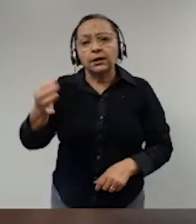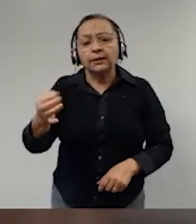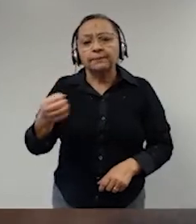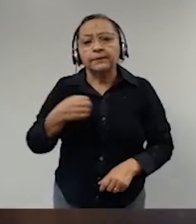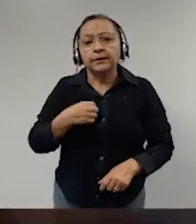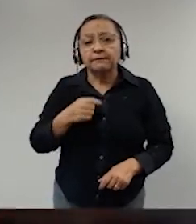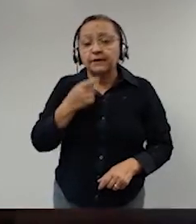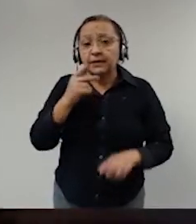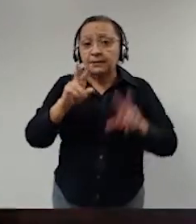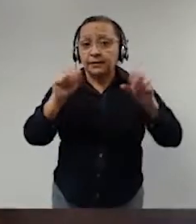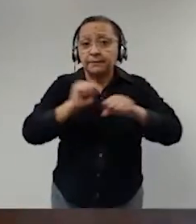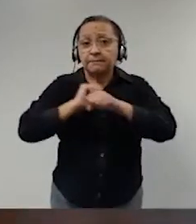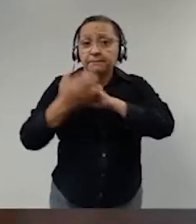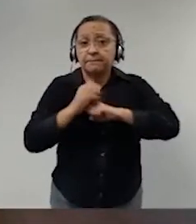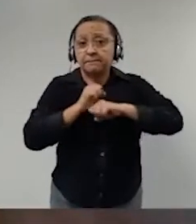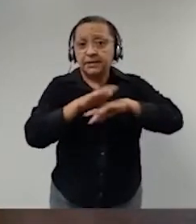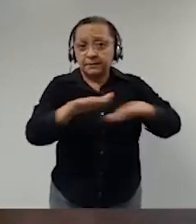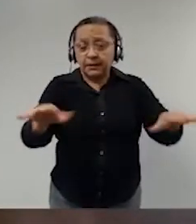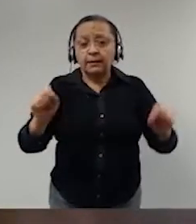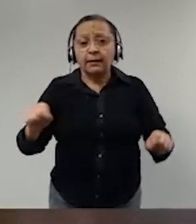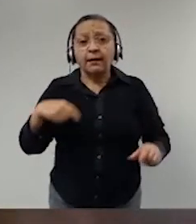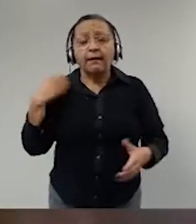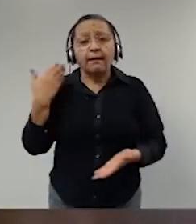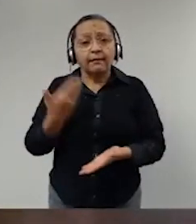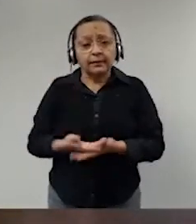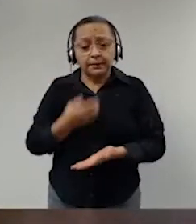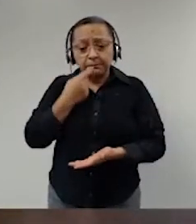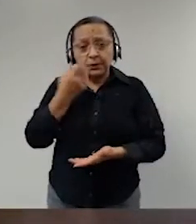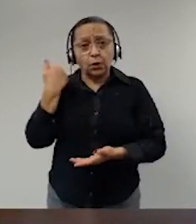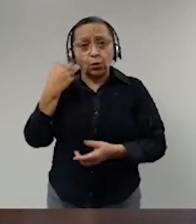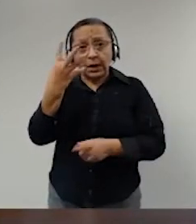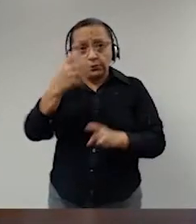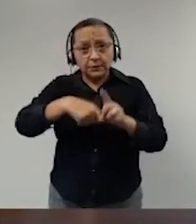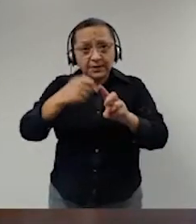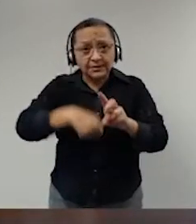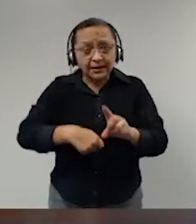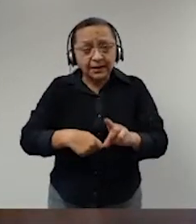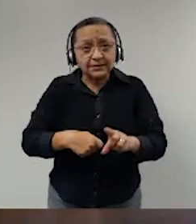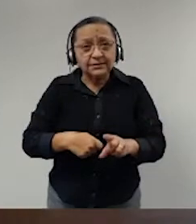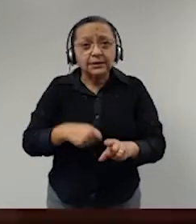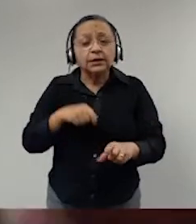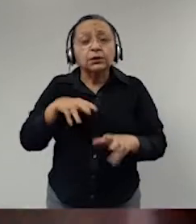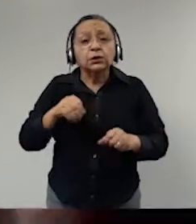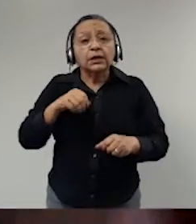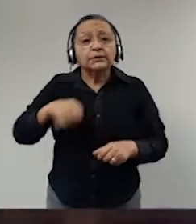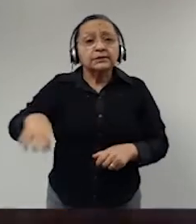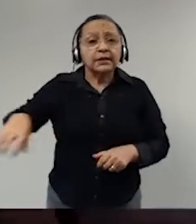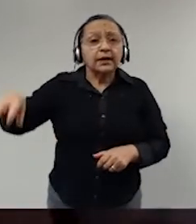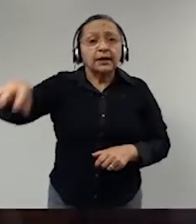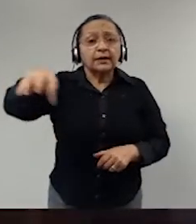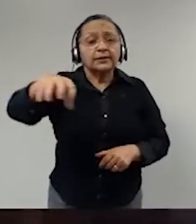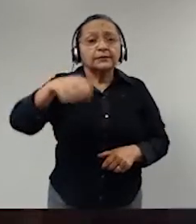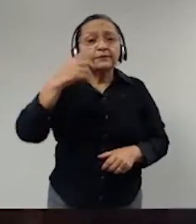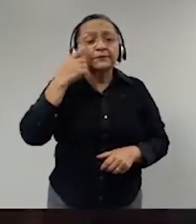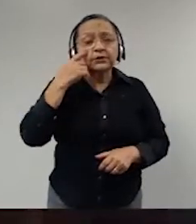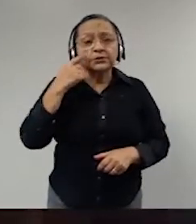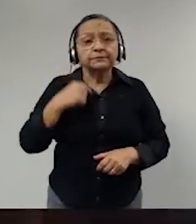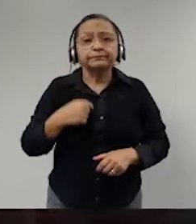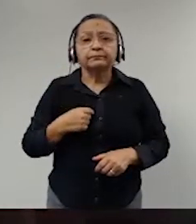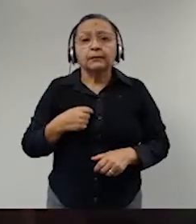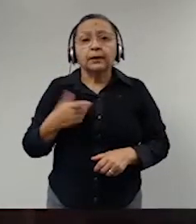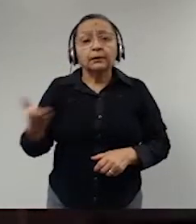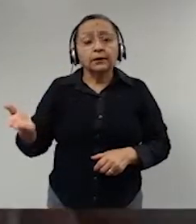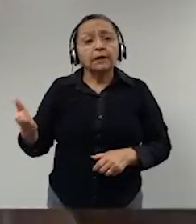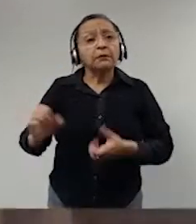pandemia, é que até 4 meses atrás, esses territórios que sempre se percebe como violenta e invisível, eles estavam